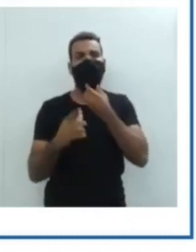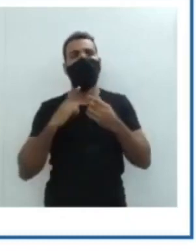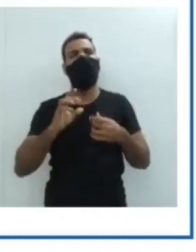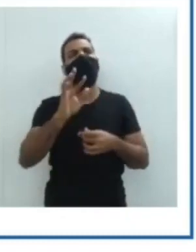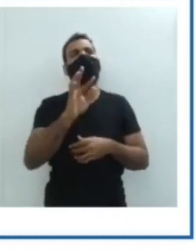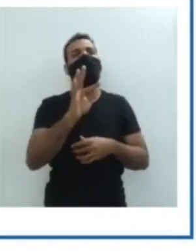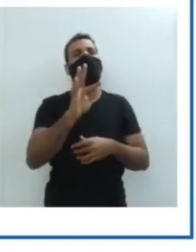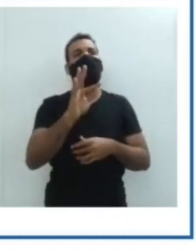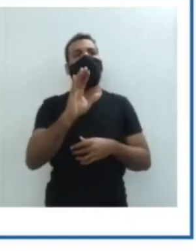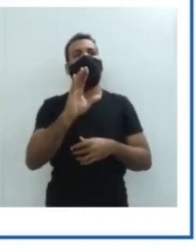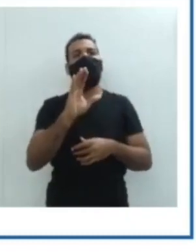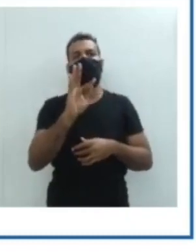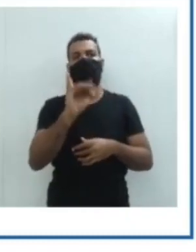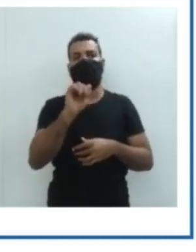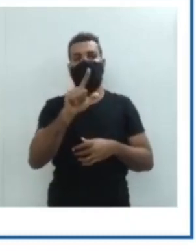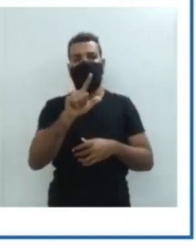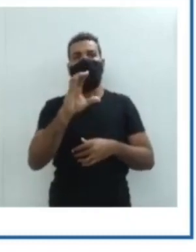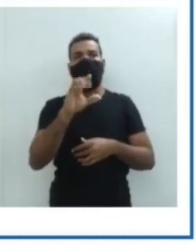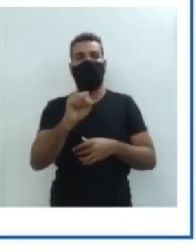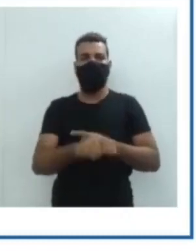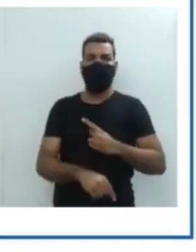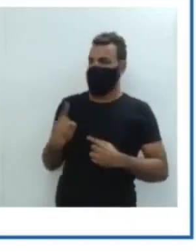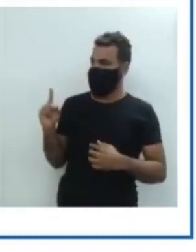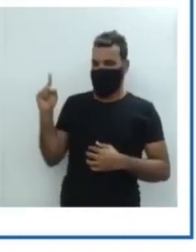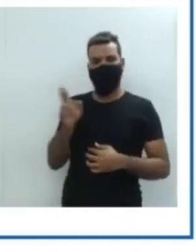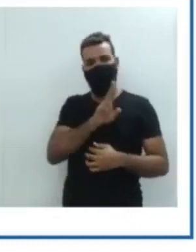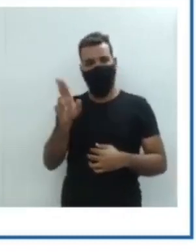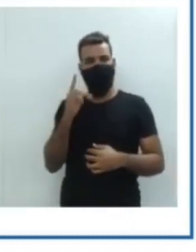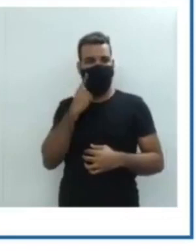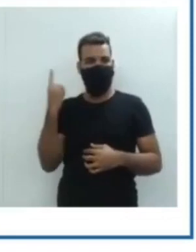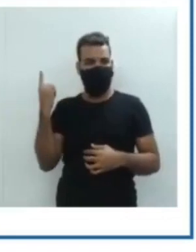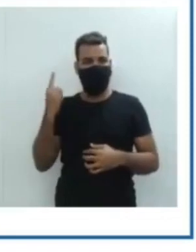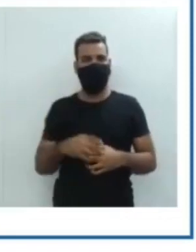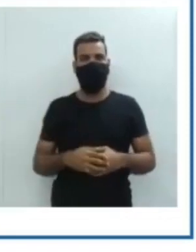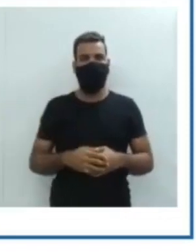classe e o nome da nossa classe cortesia e abre e fechados